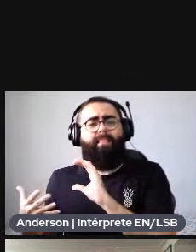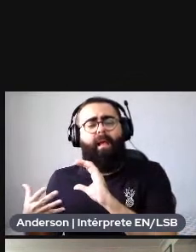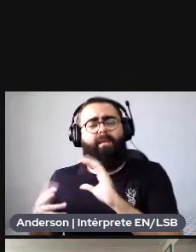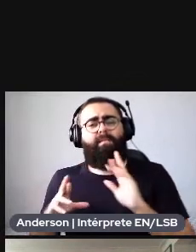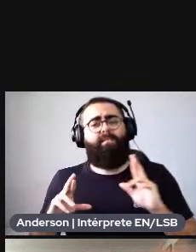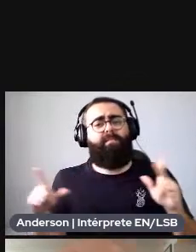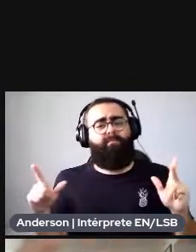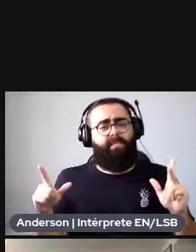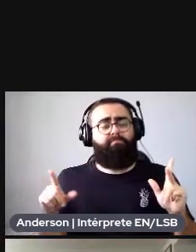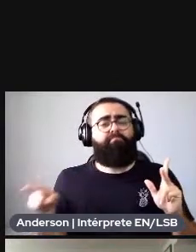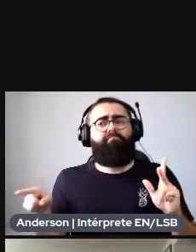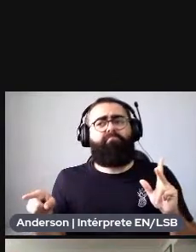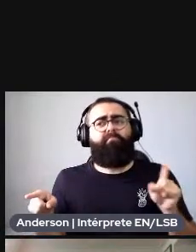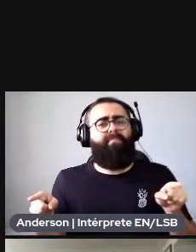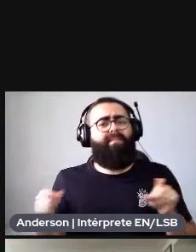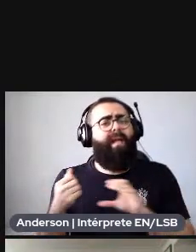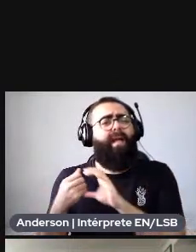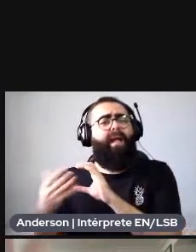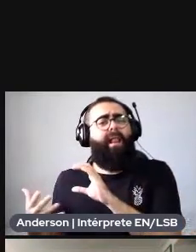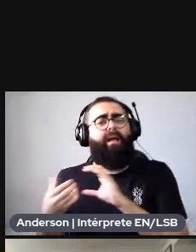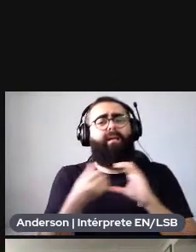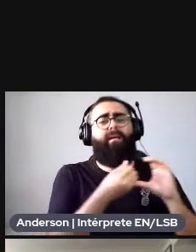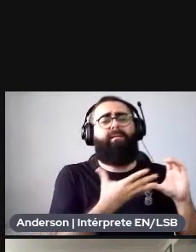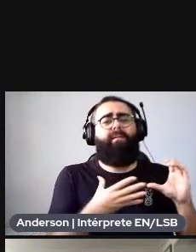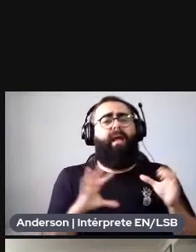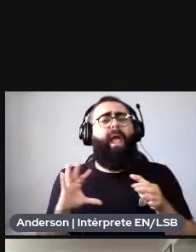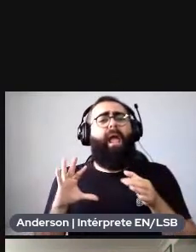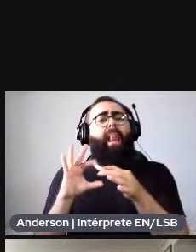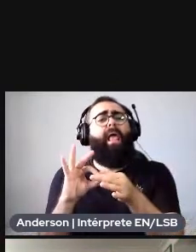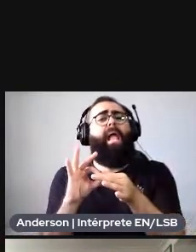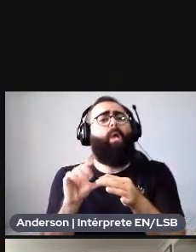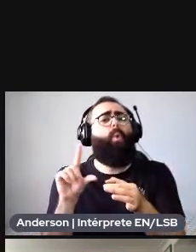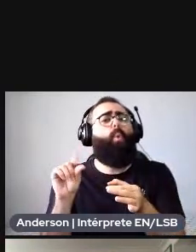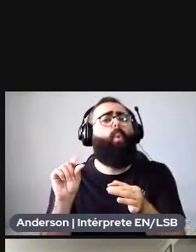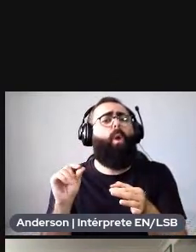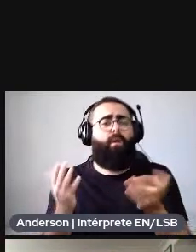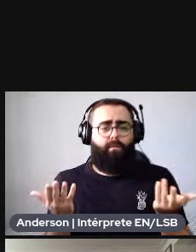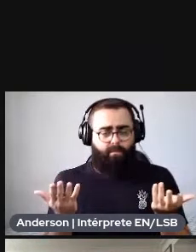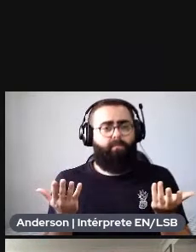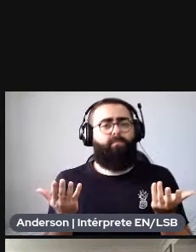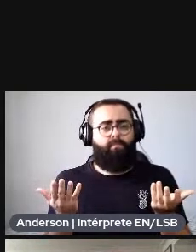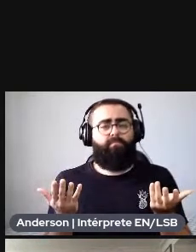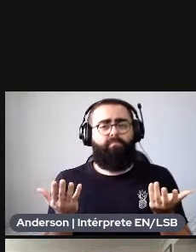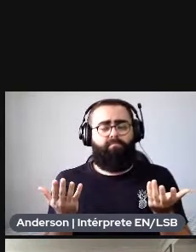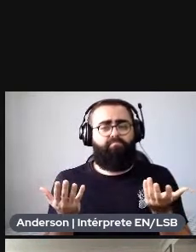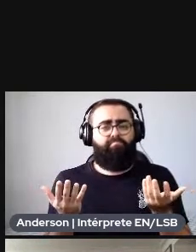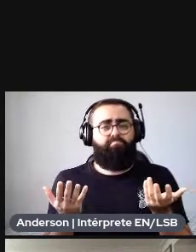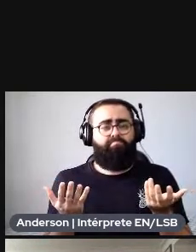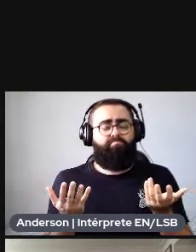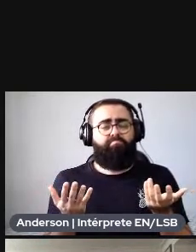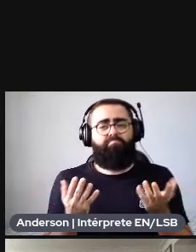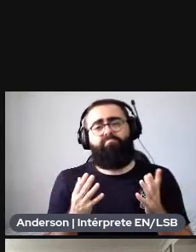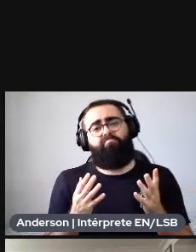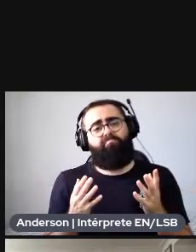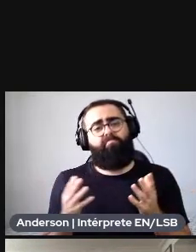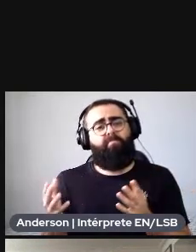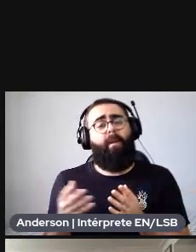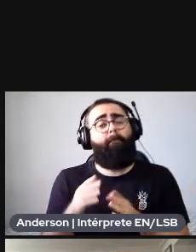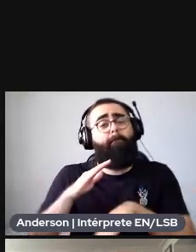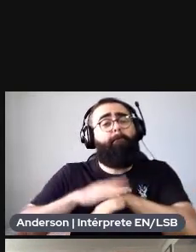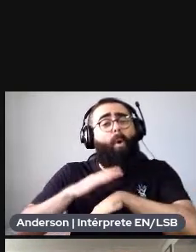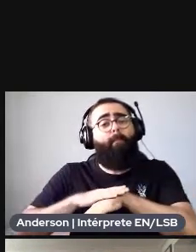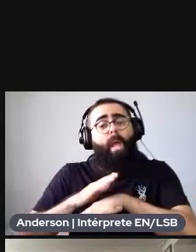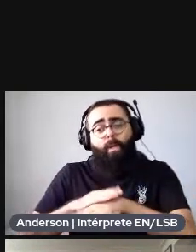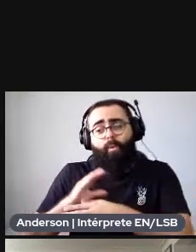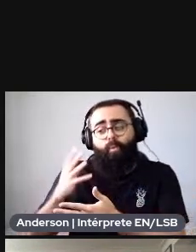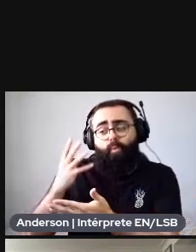relacionadas com o sistema que instancia os textos, ou seja, podemos